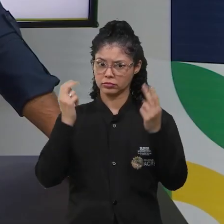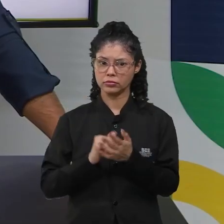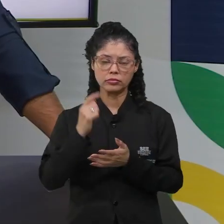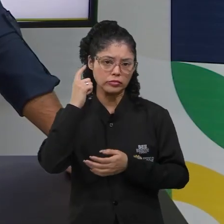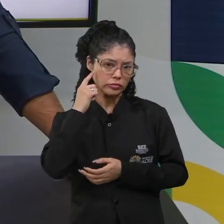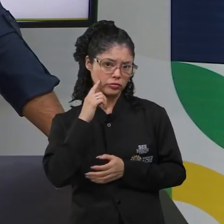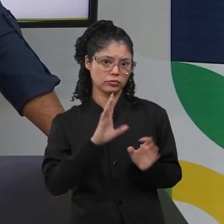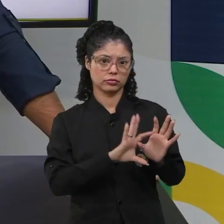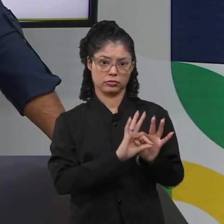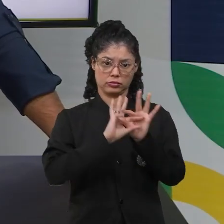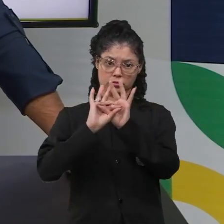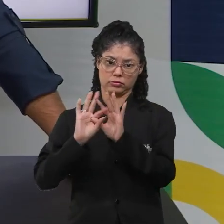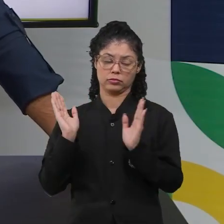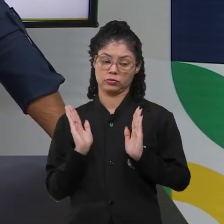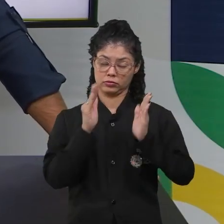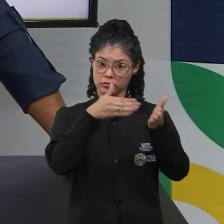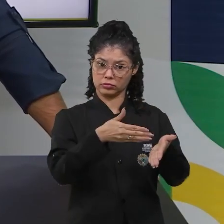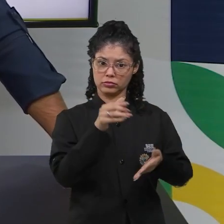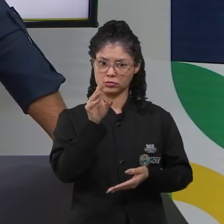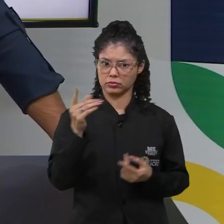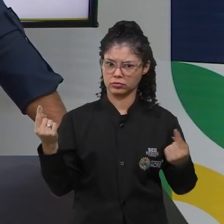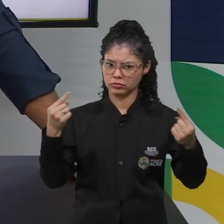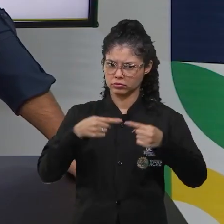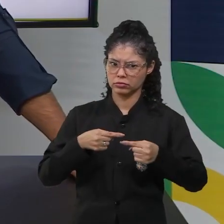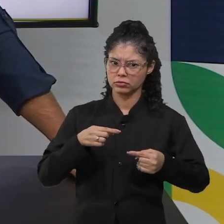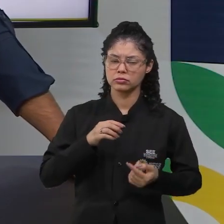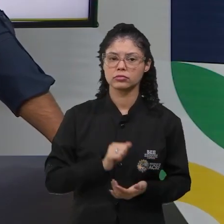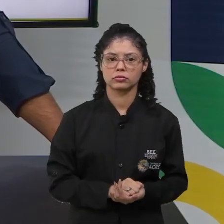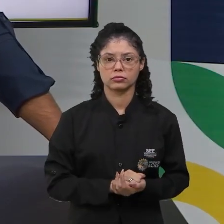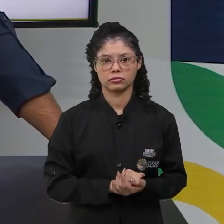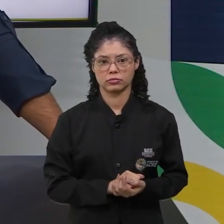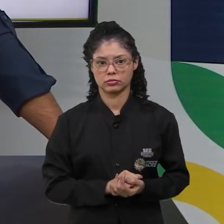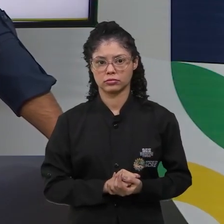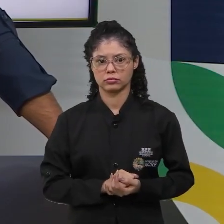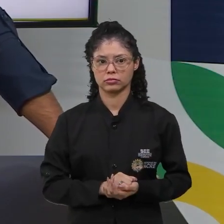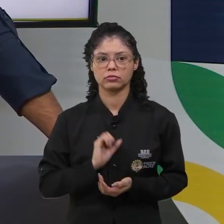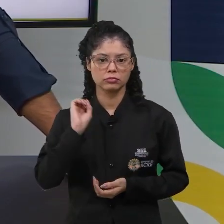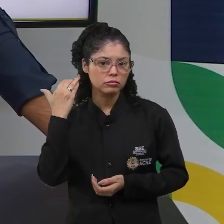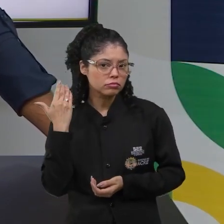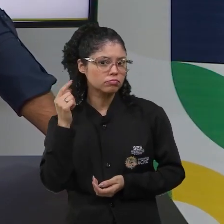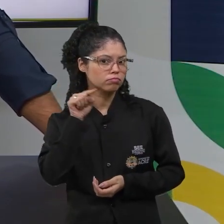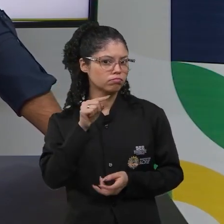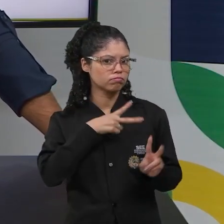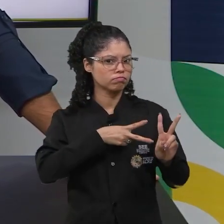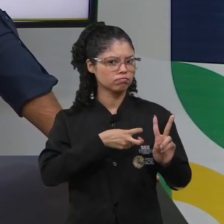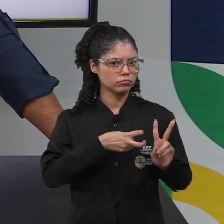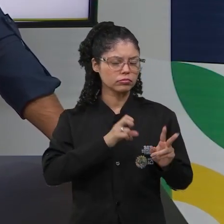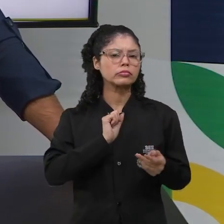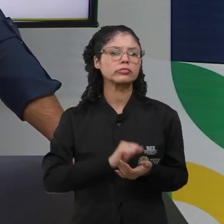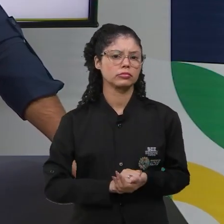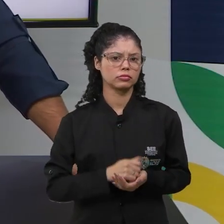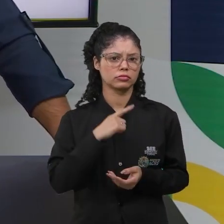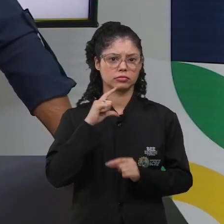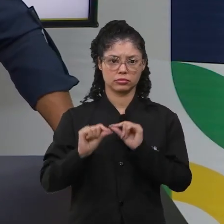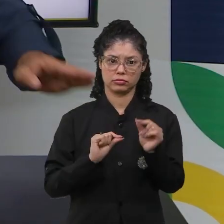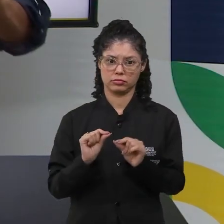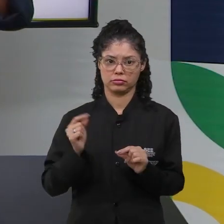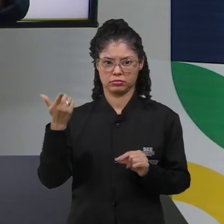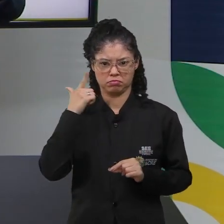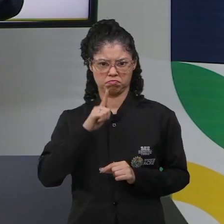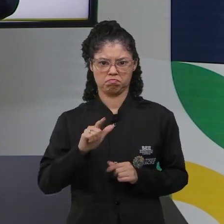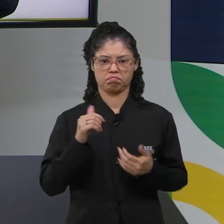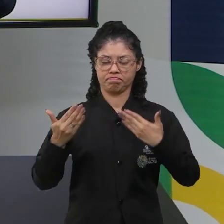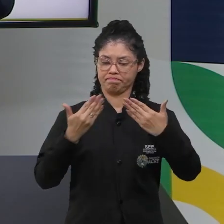as Olimpíadas, o foco é competir. E aí, nesse caso aqui das tribos indígenas, eu quero